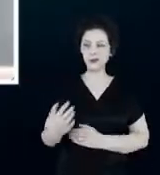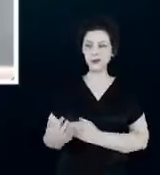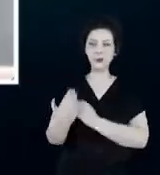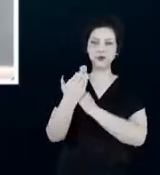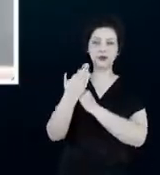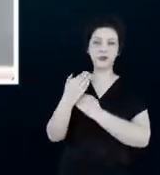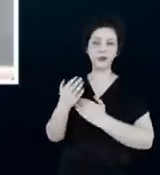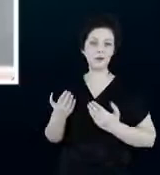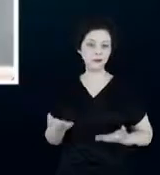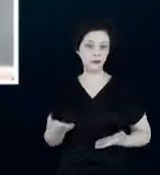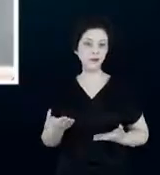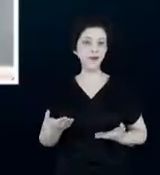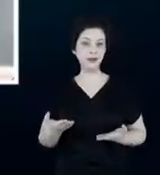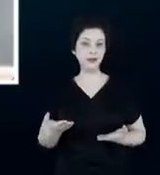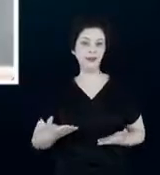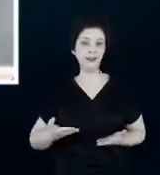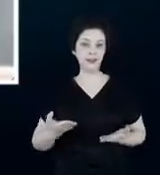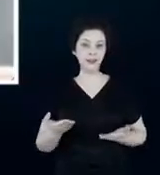né,